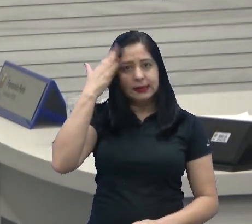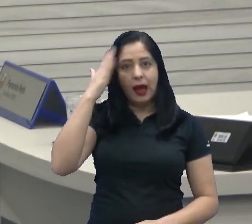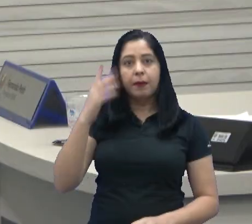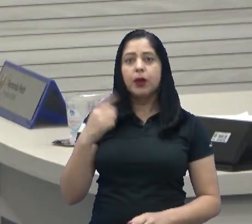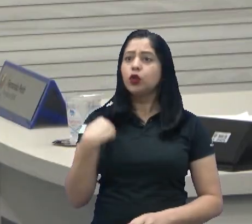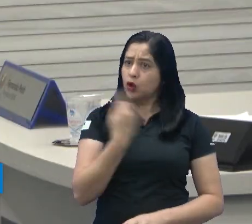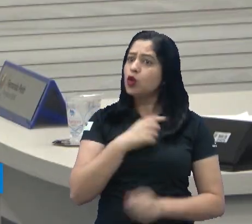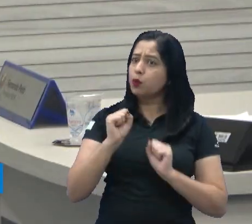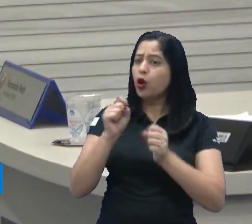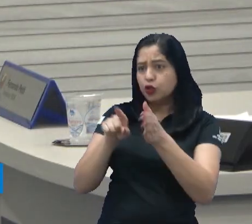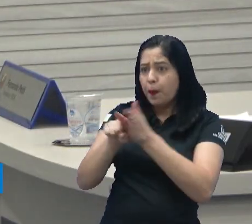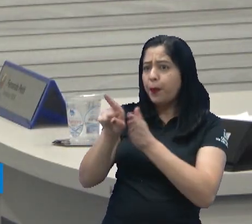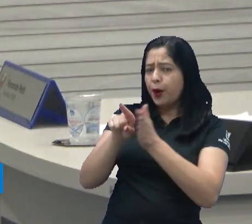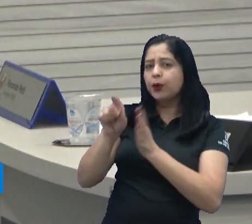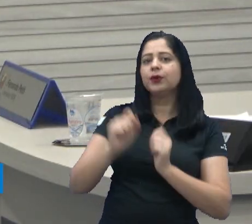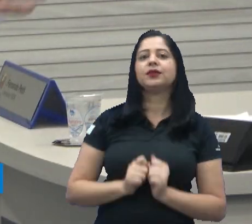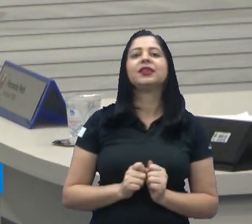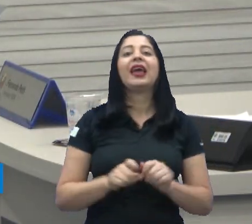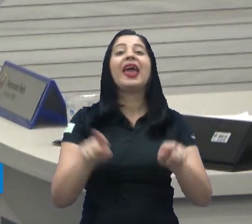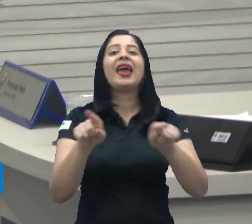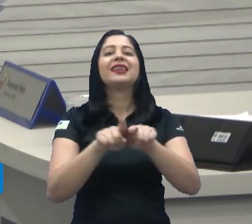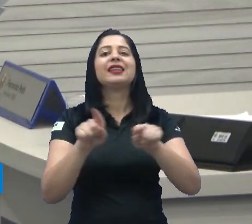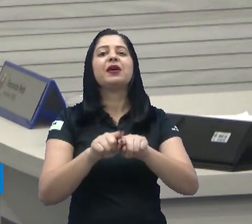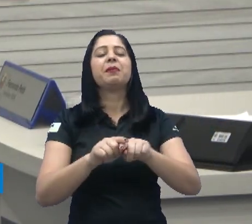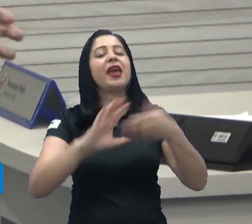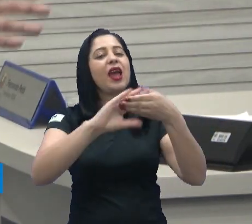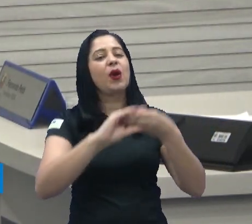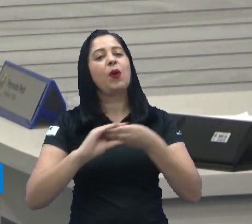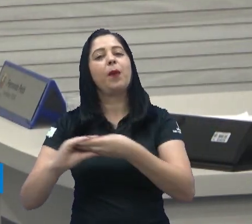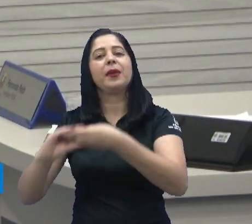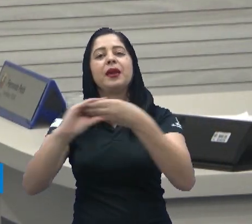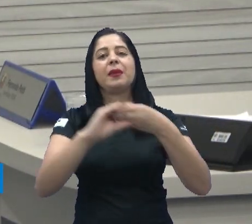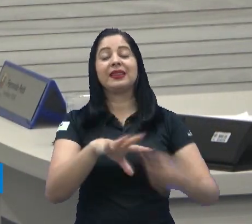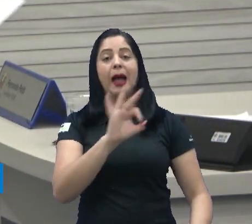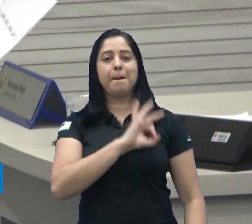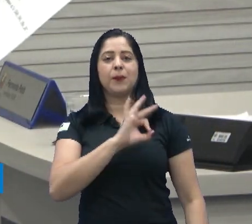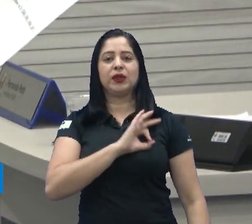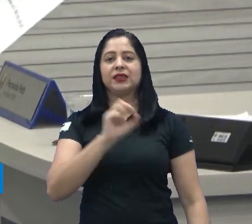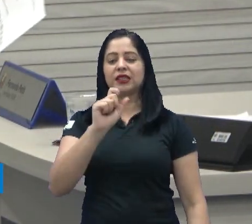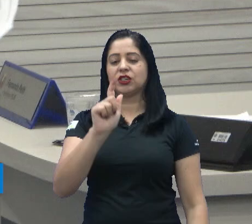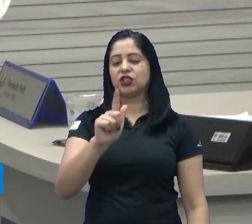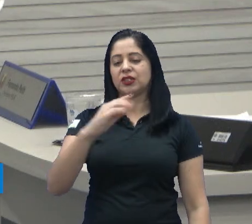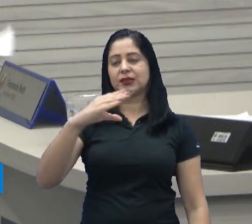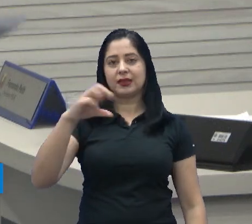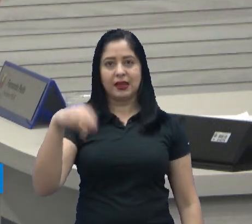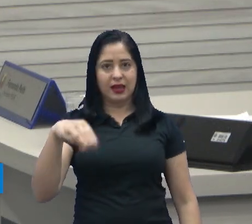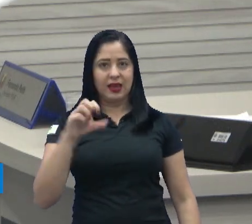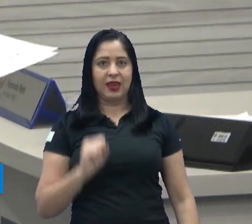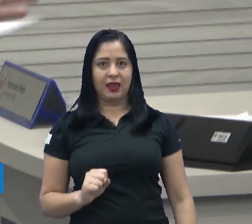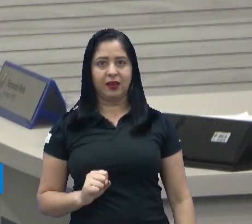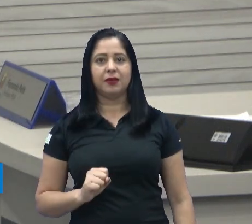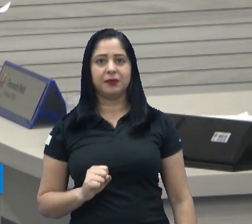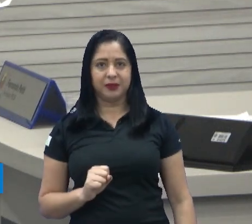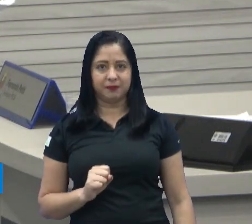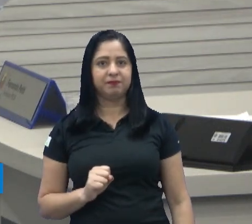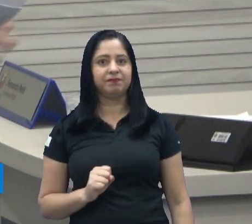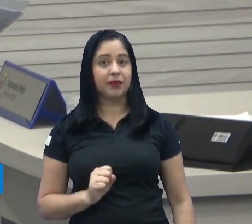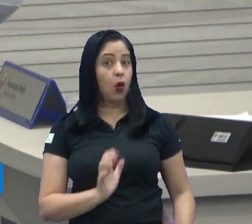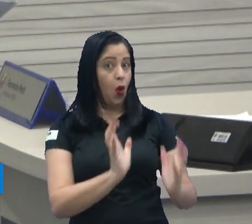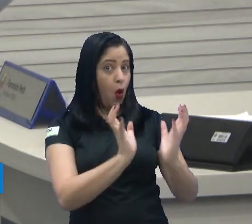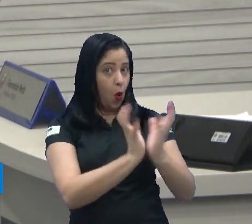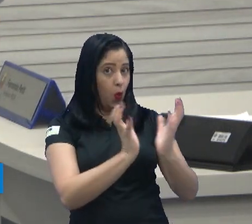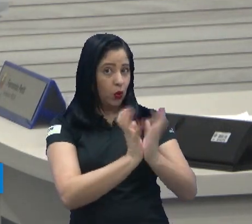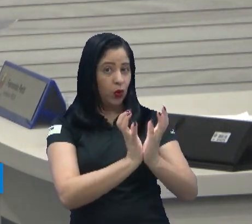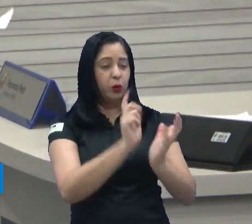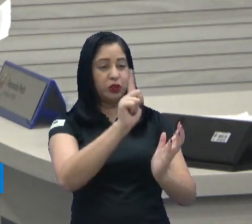Saudar também aí que chegaram novos GCMs aqui embaixo, sejam todos bem-vindos, já falei várias vezes, Se tem uma categoria que também é bem recebida aqui na